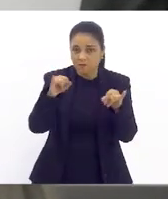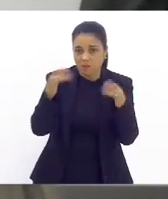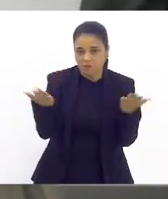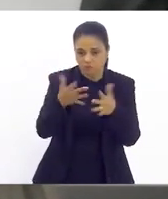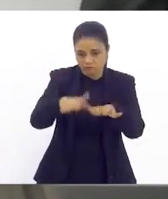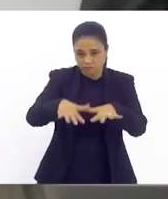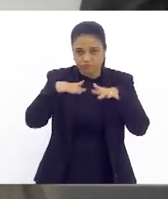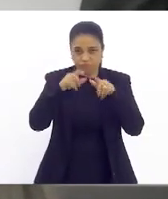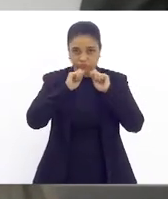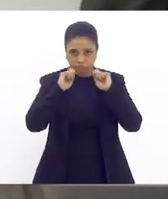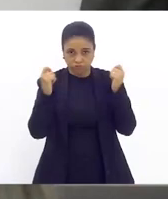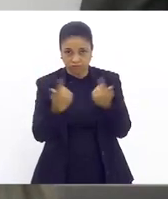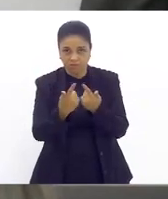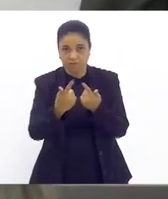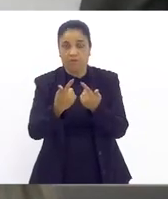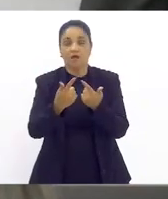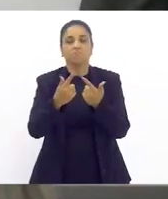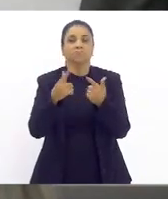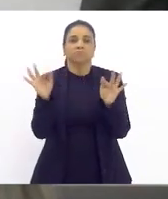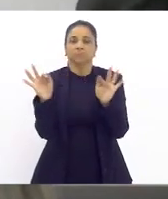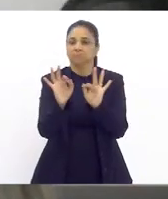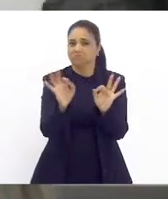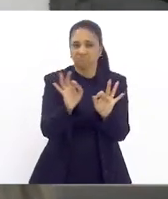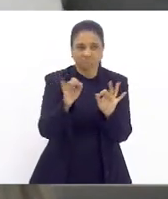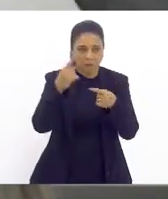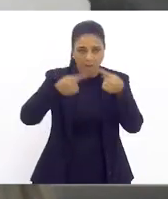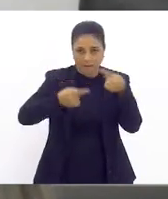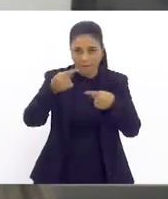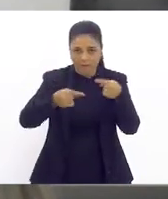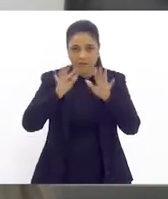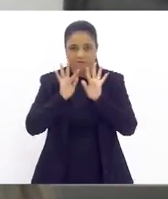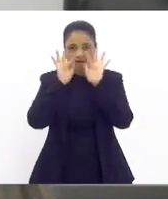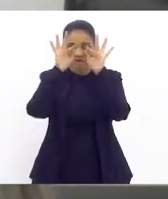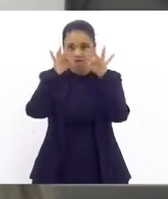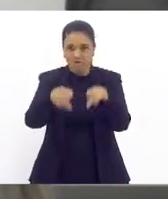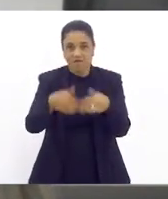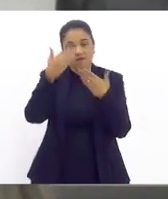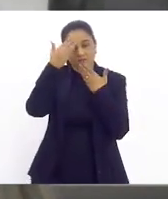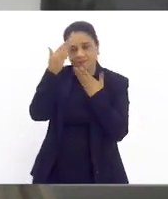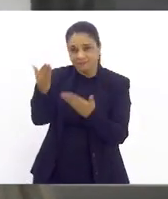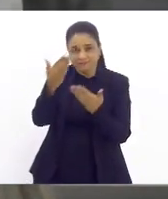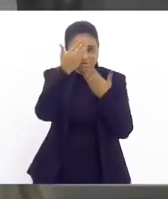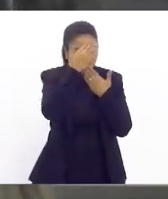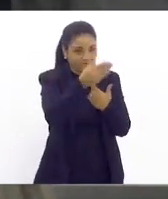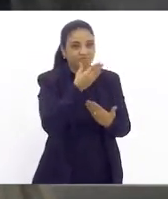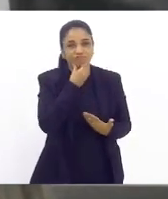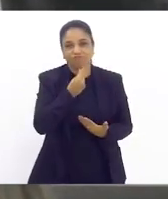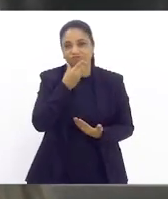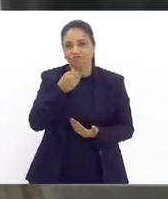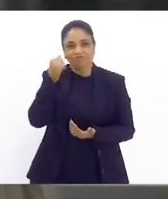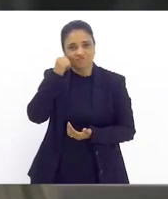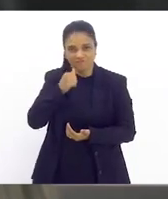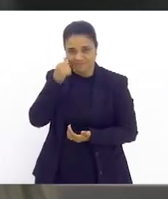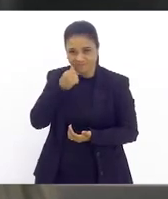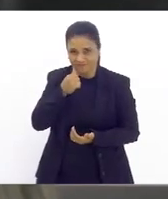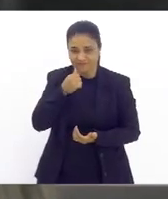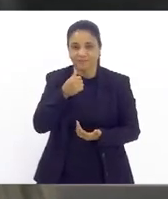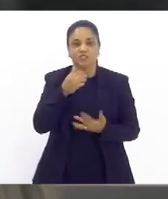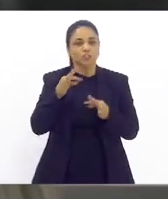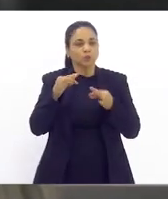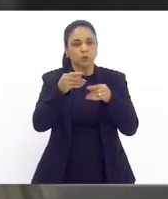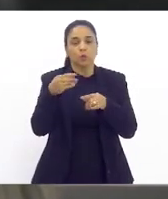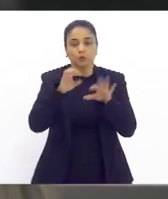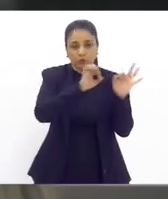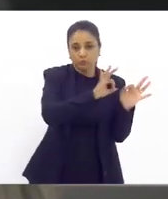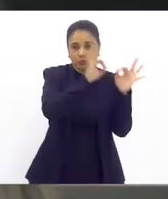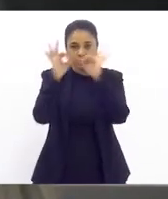casa de lei nada mais a venda tratada é claro encerrada agradecendo a todas e todos sobre tudo aos presentes aqueles que